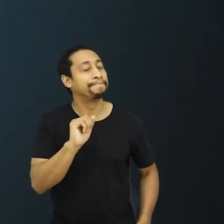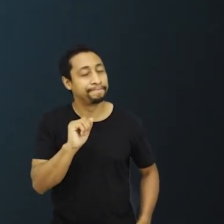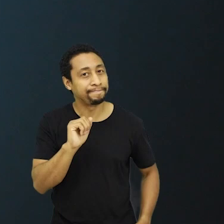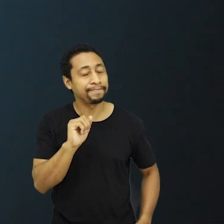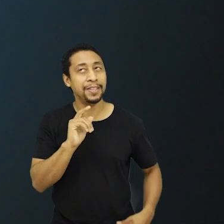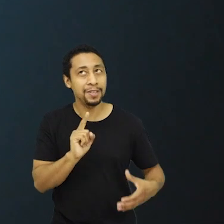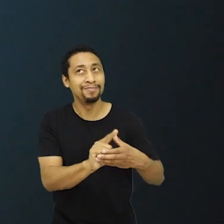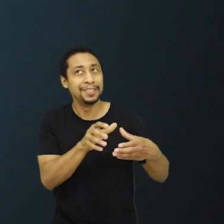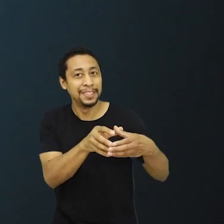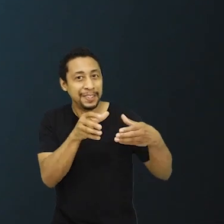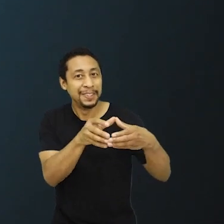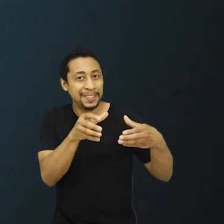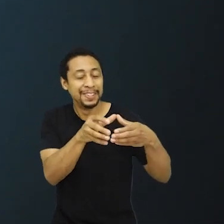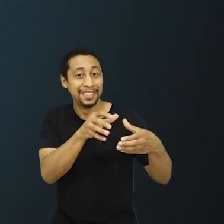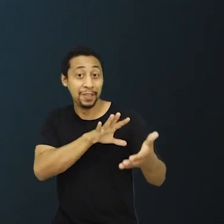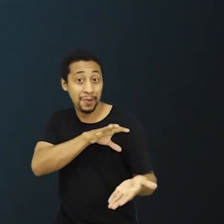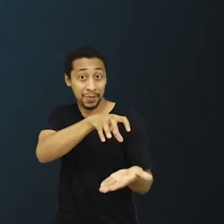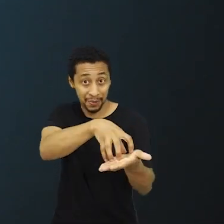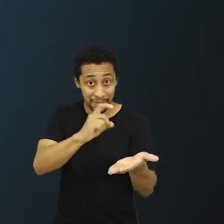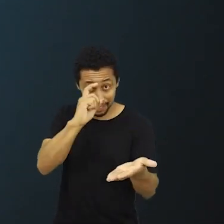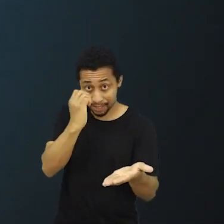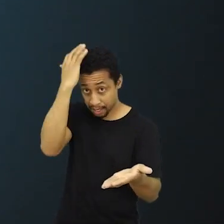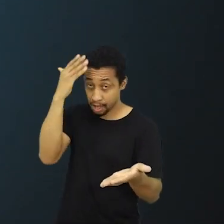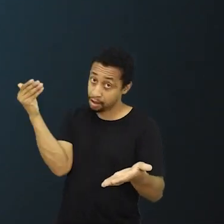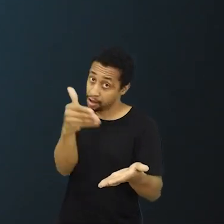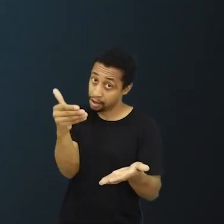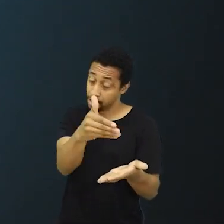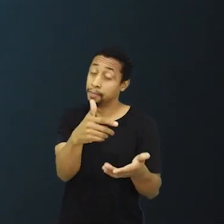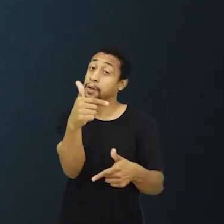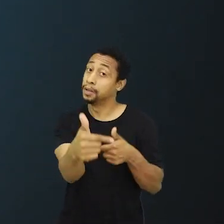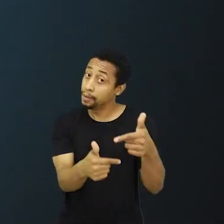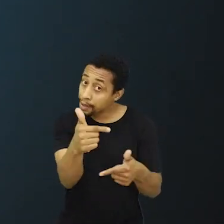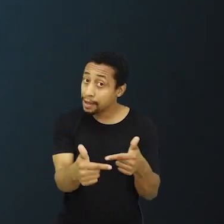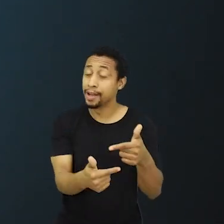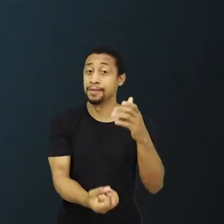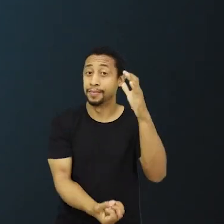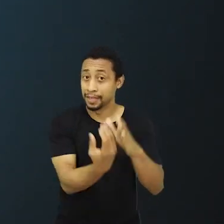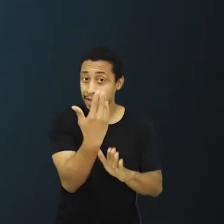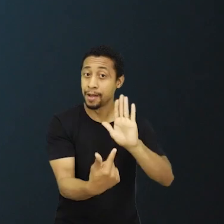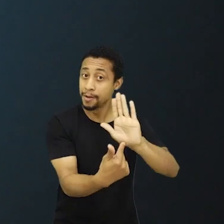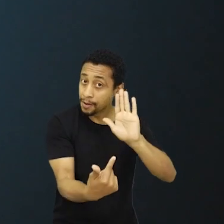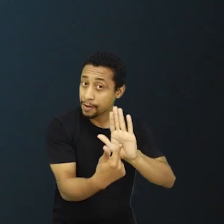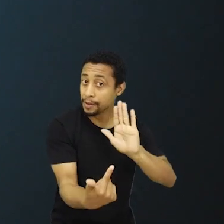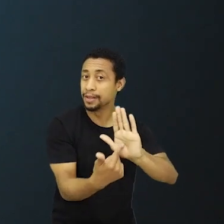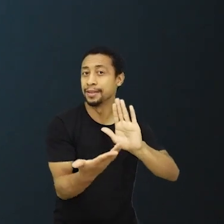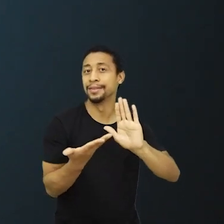no cotidiano, porque eu comecei a frequentar o instituto para trabalhar, né, para produzir amostra,